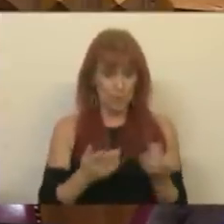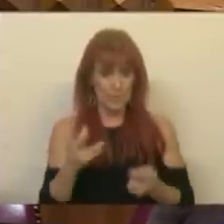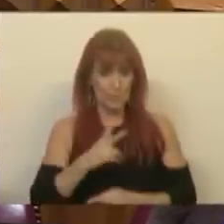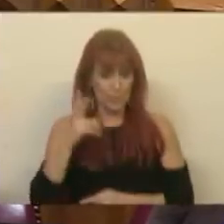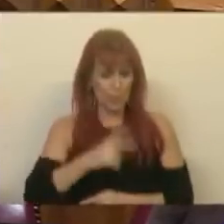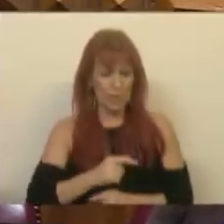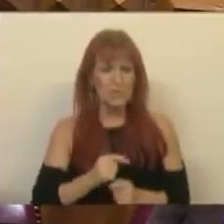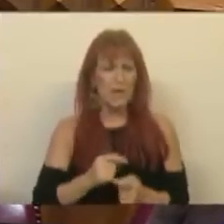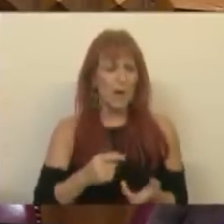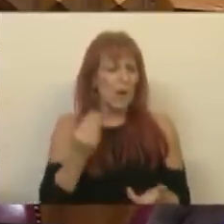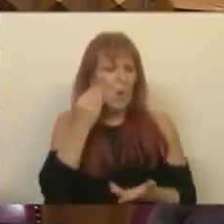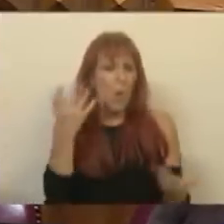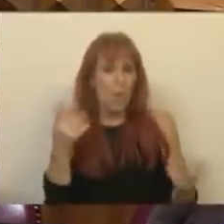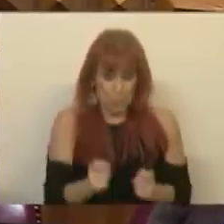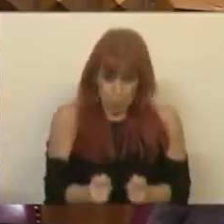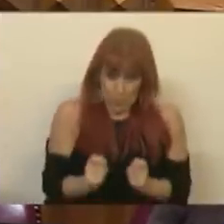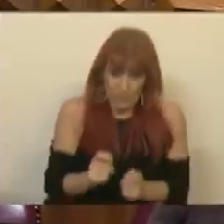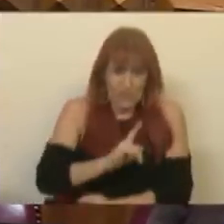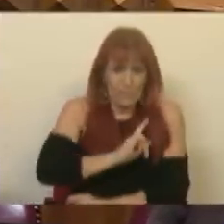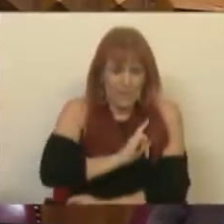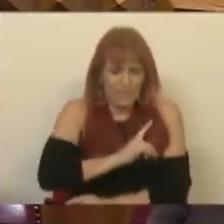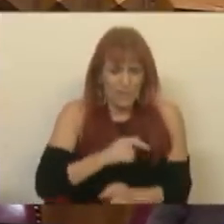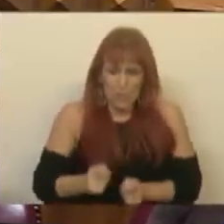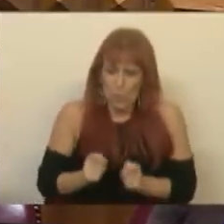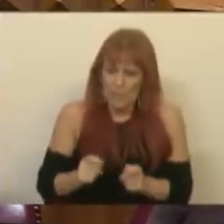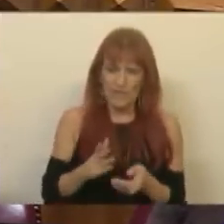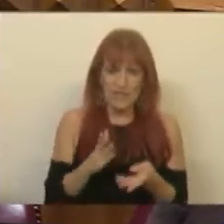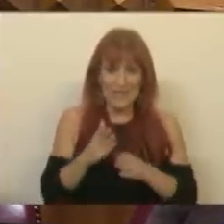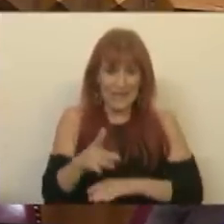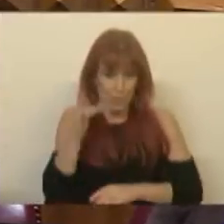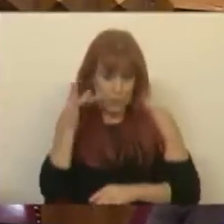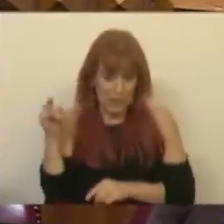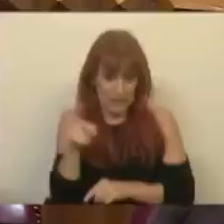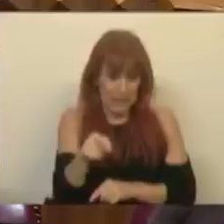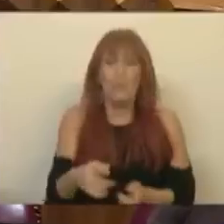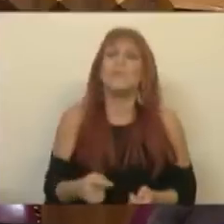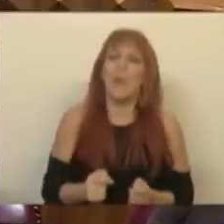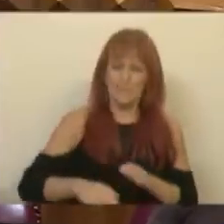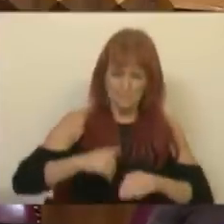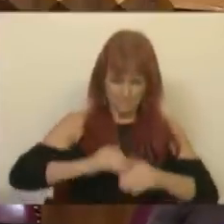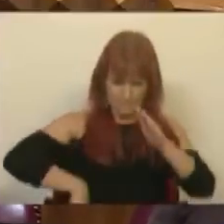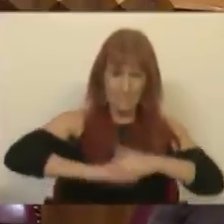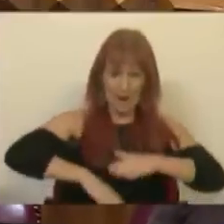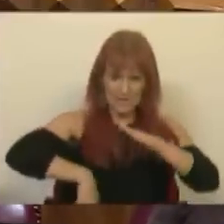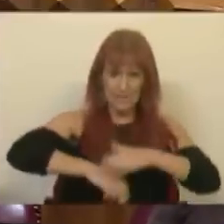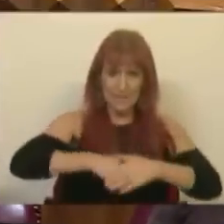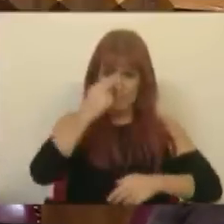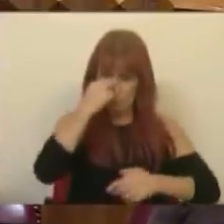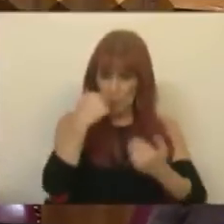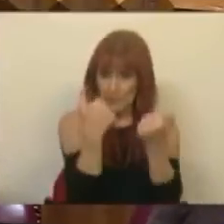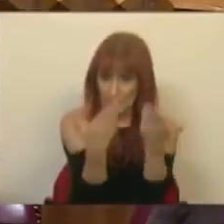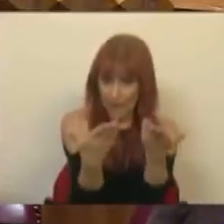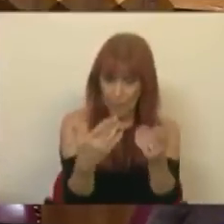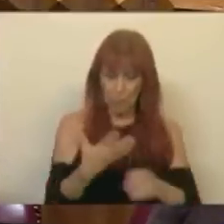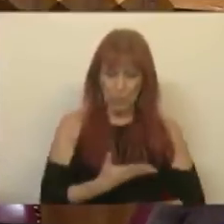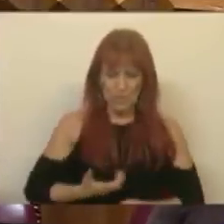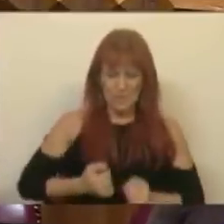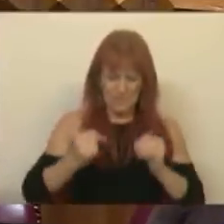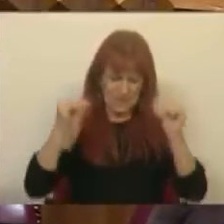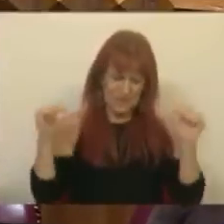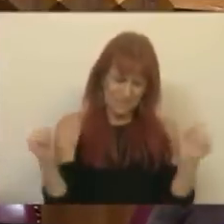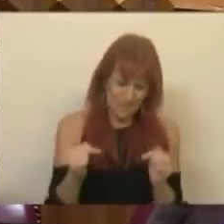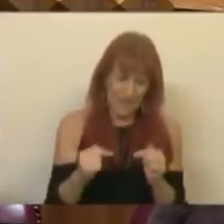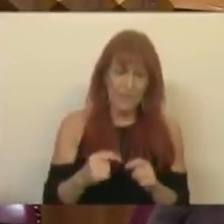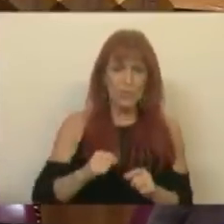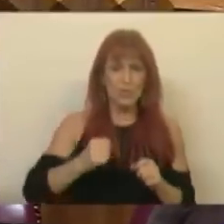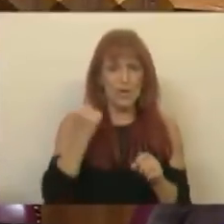Portuguesa que se traduz no investimento privado no investimento diretos estrangeiro está em máximos históricos o desemprego e mínimos